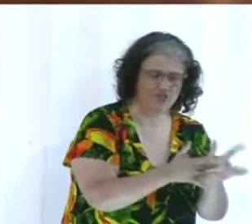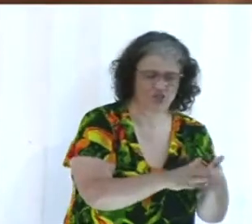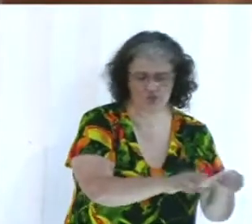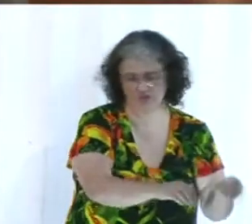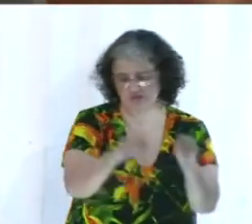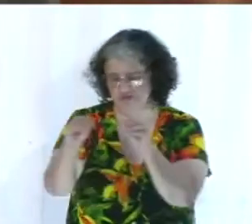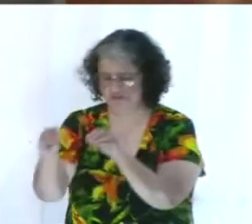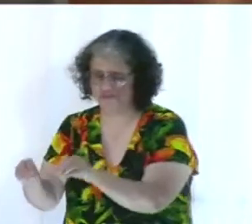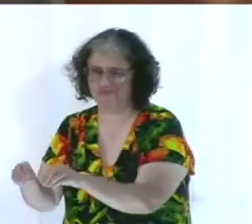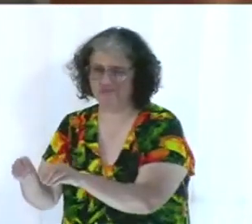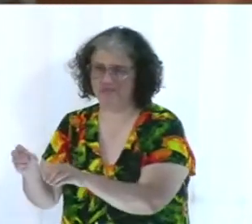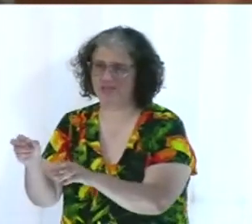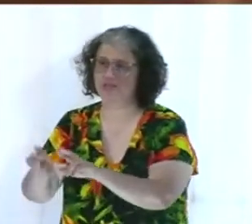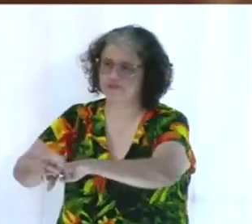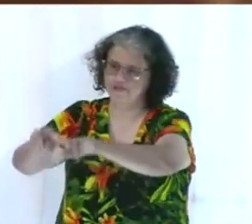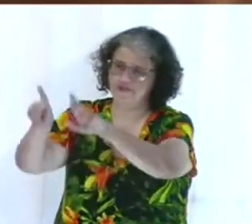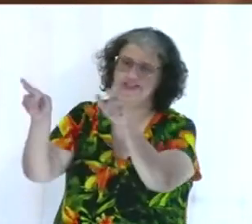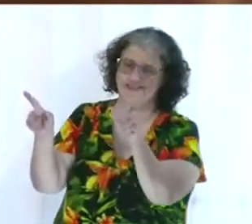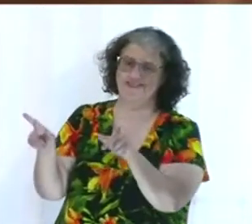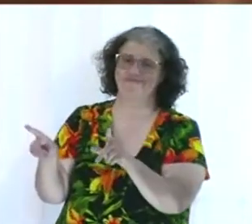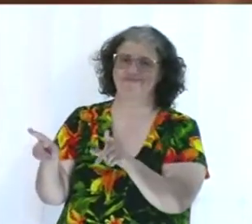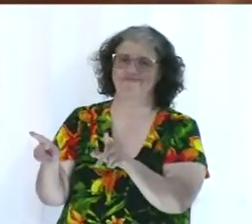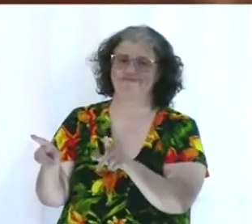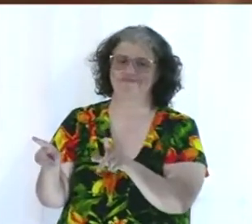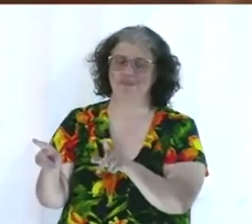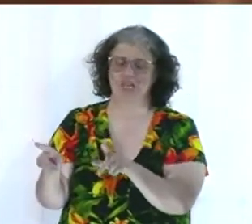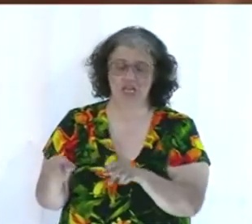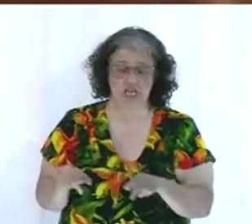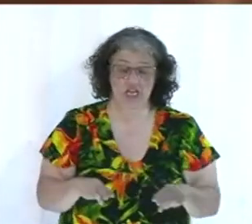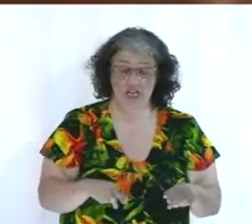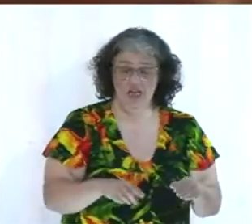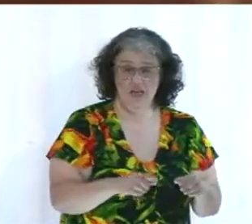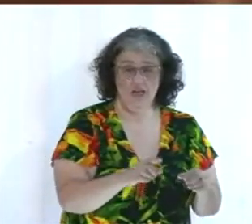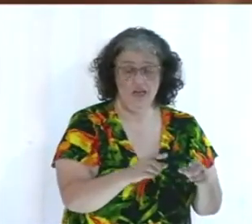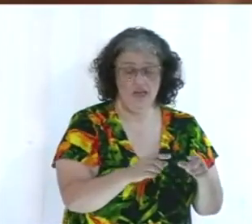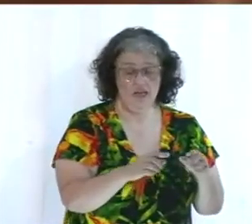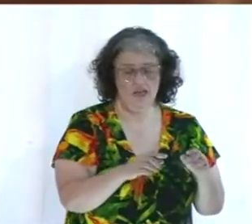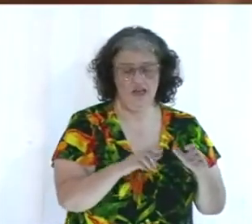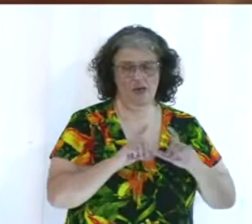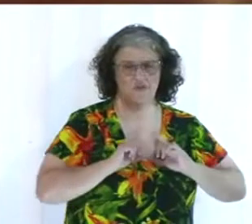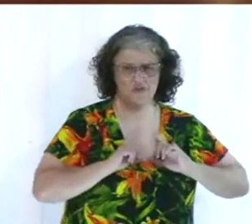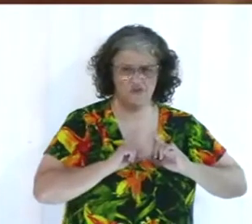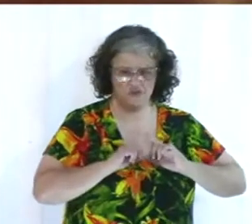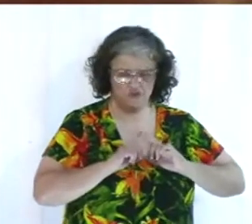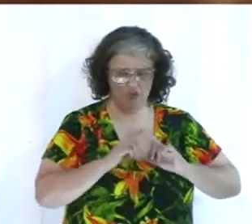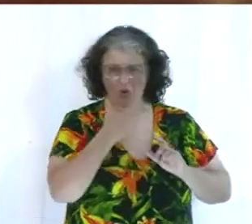diz assim: olha, são esses que perturbam vocês, e estão querendo perverter o evangelho que eu